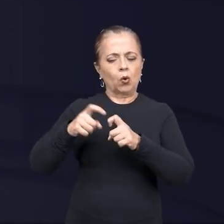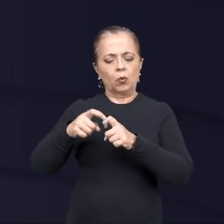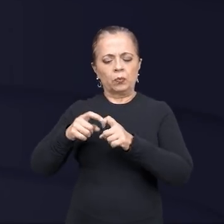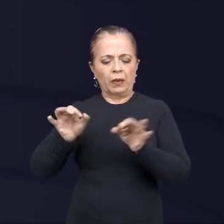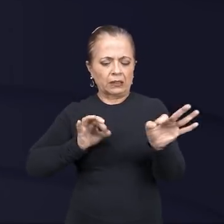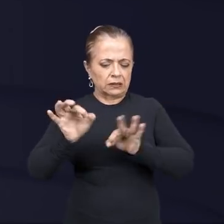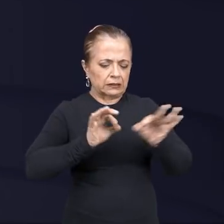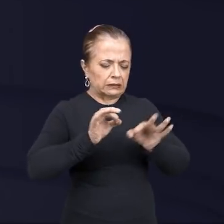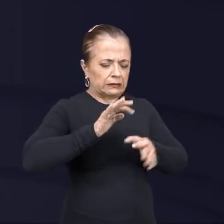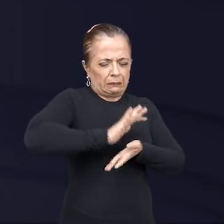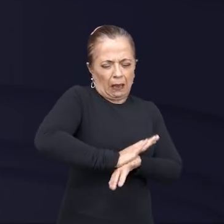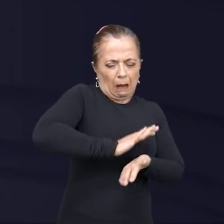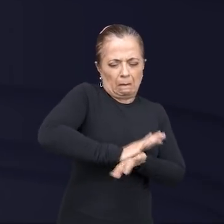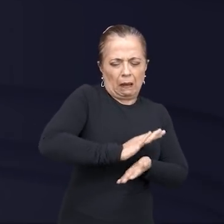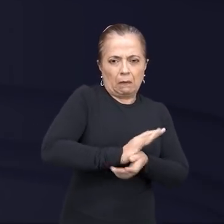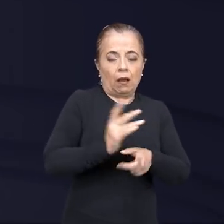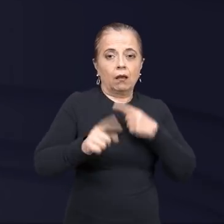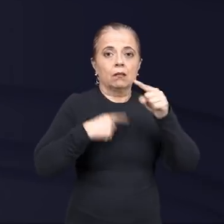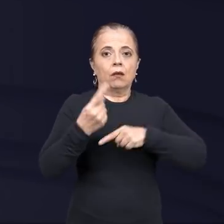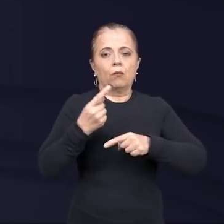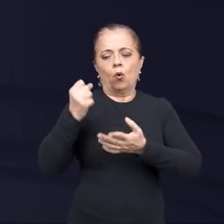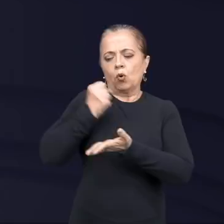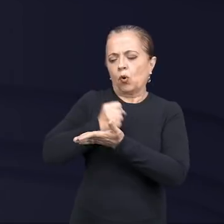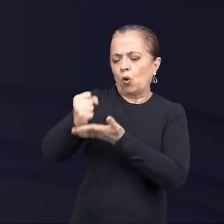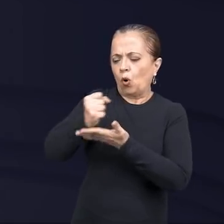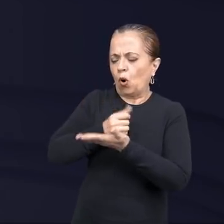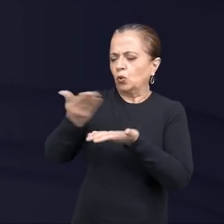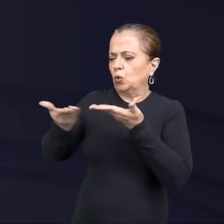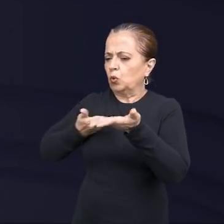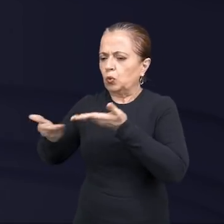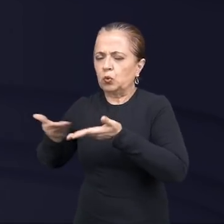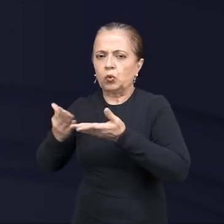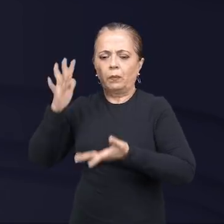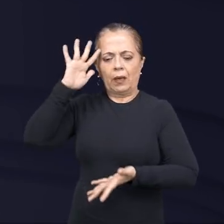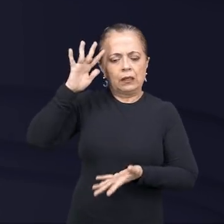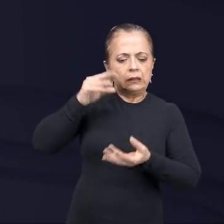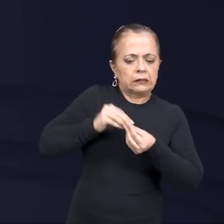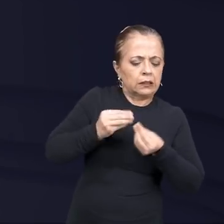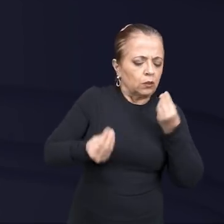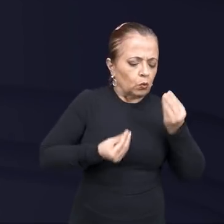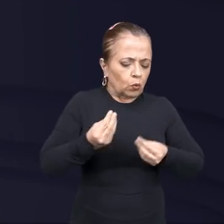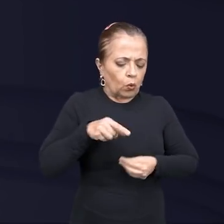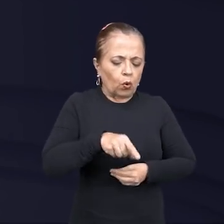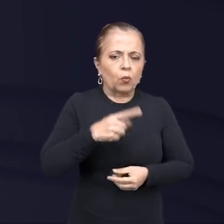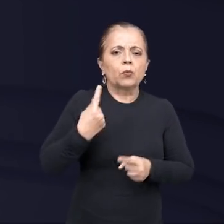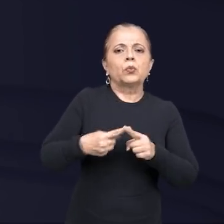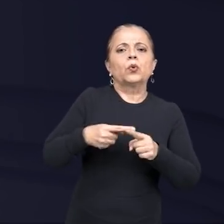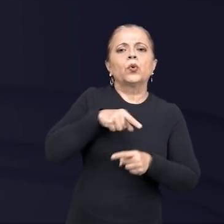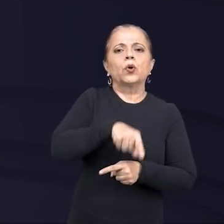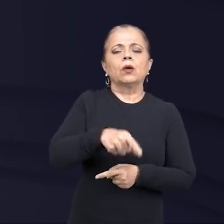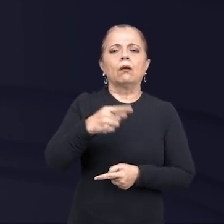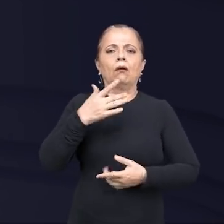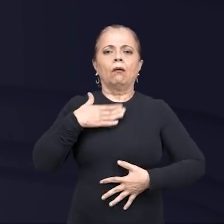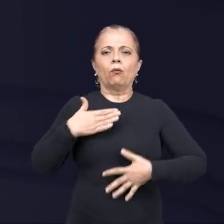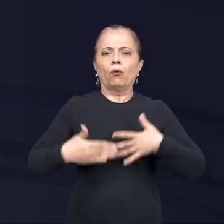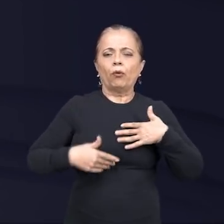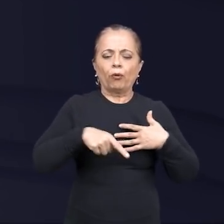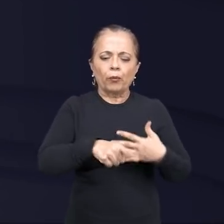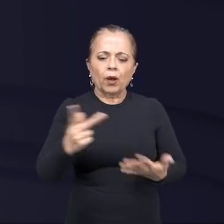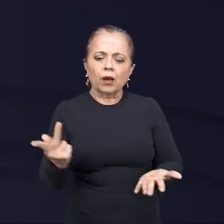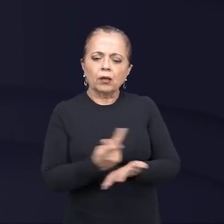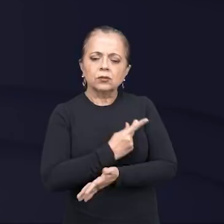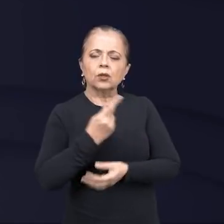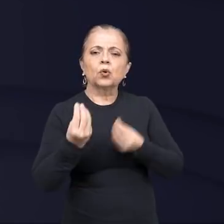tem toda uma parte burocrática de entender por que aquele